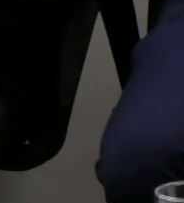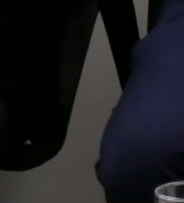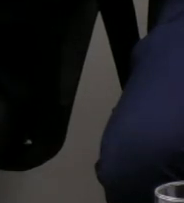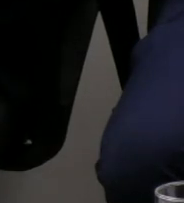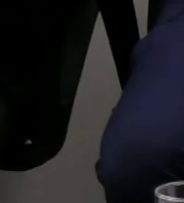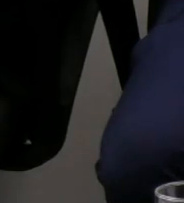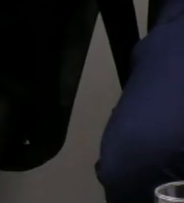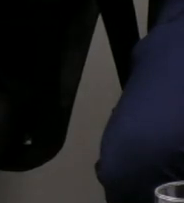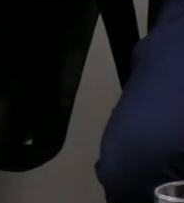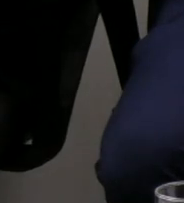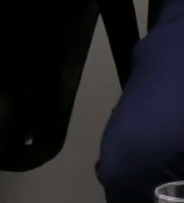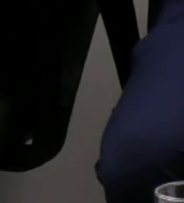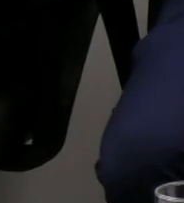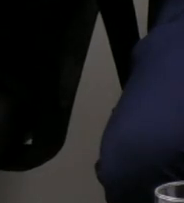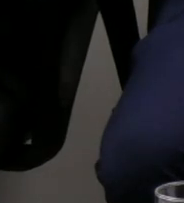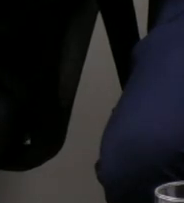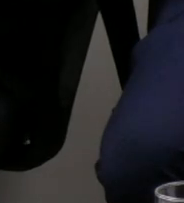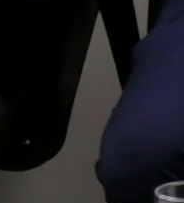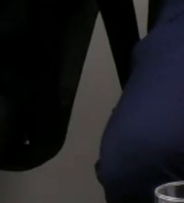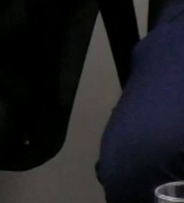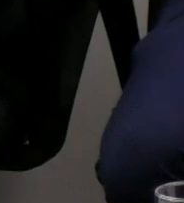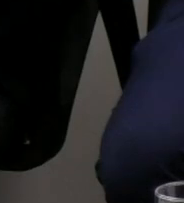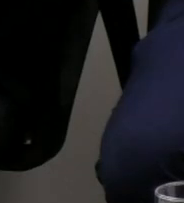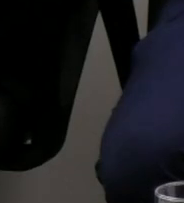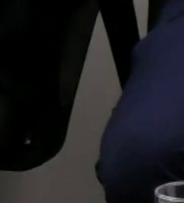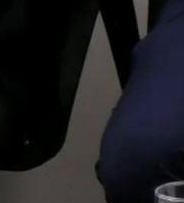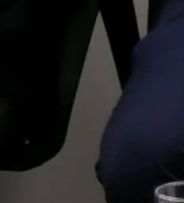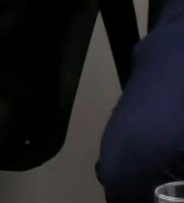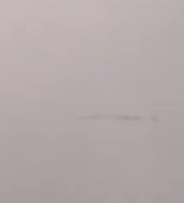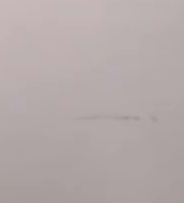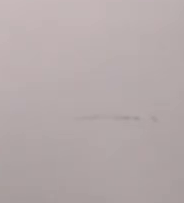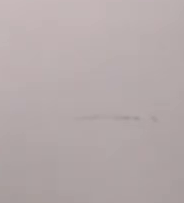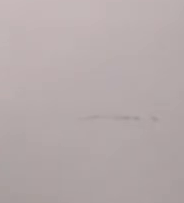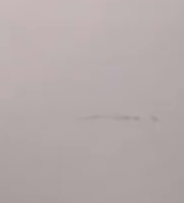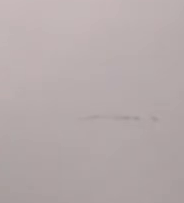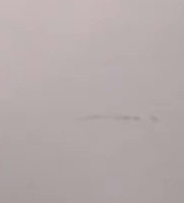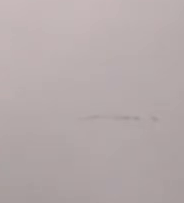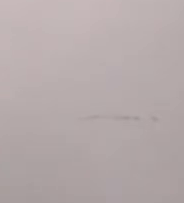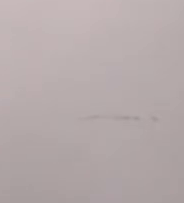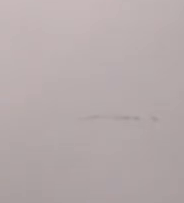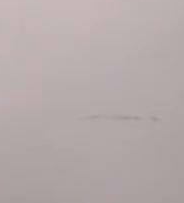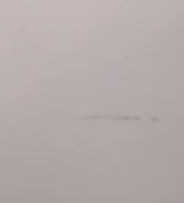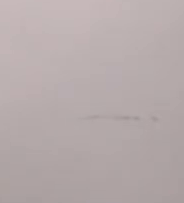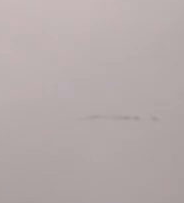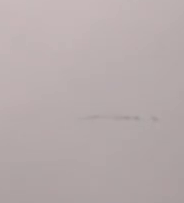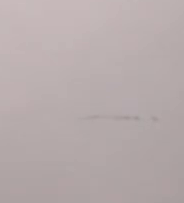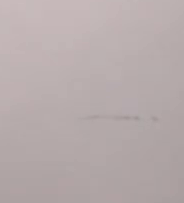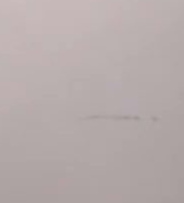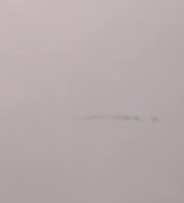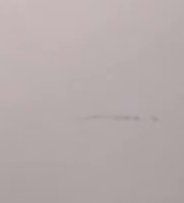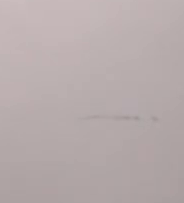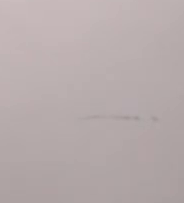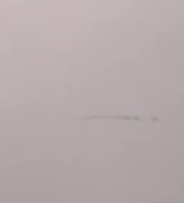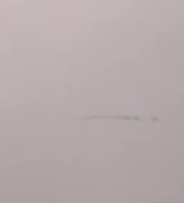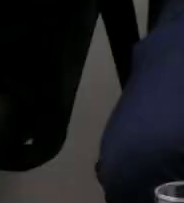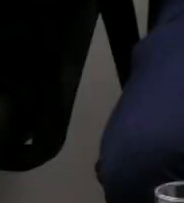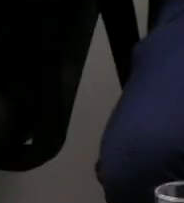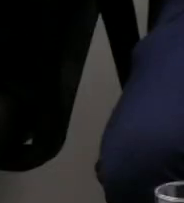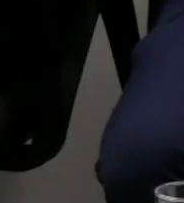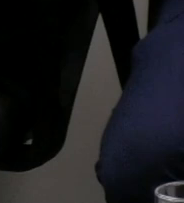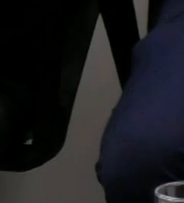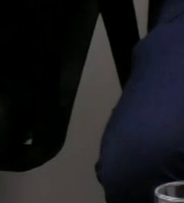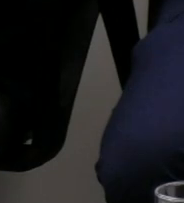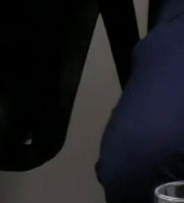a embarcação porque elas não estavam associadas a nenhum ente licenciado quantas vezes Docas foi ah não entendi se a